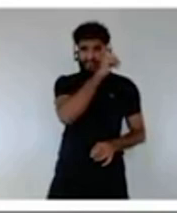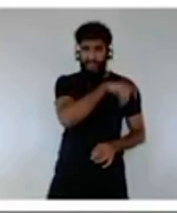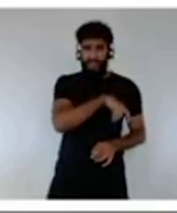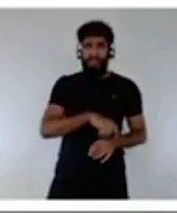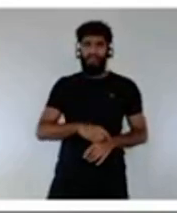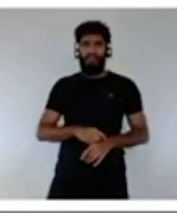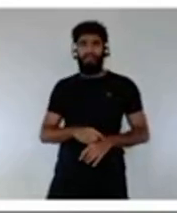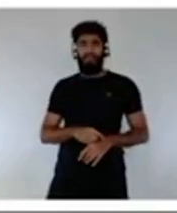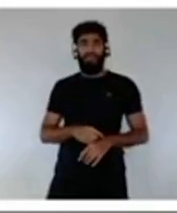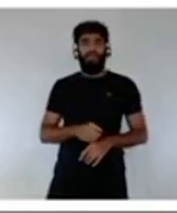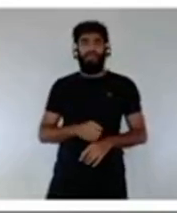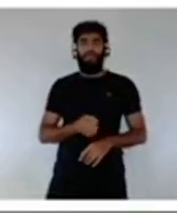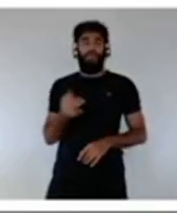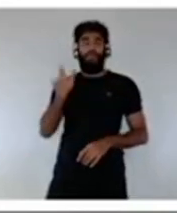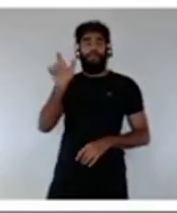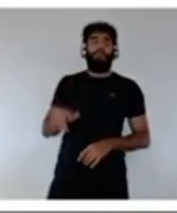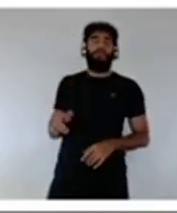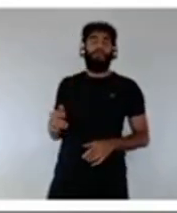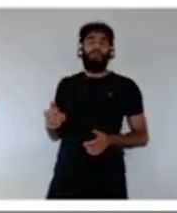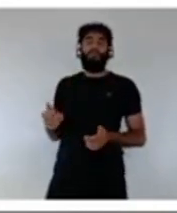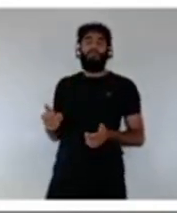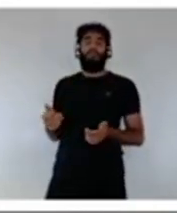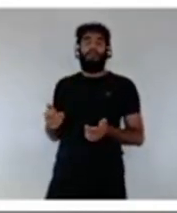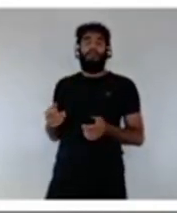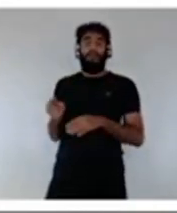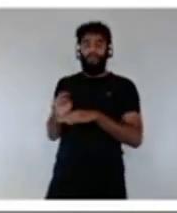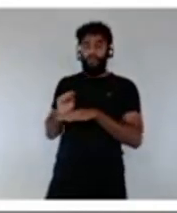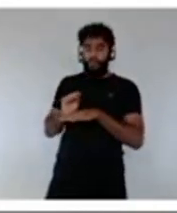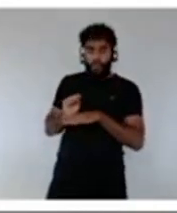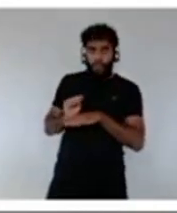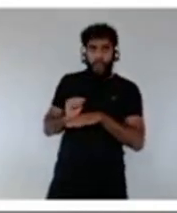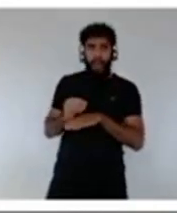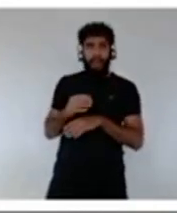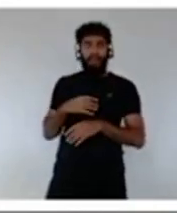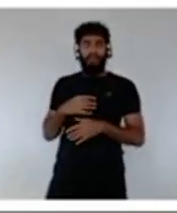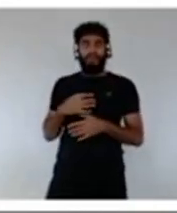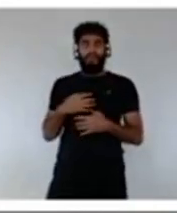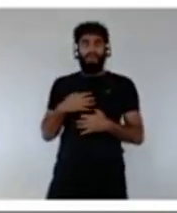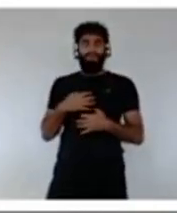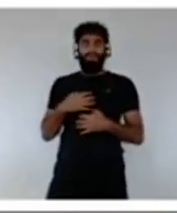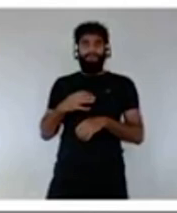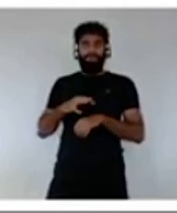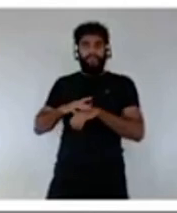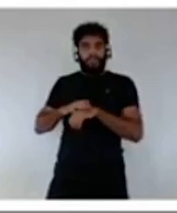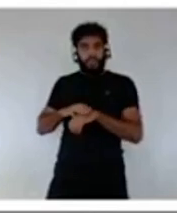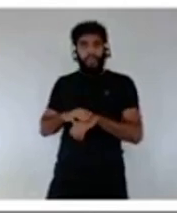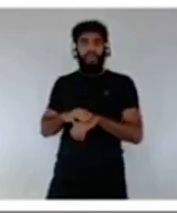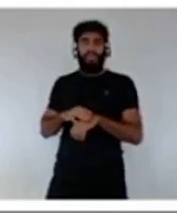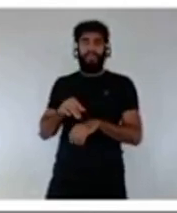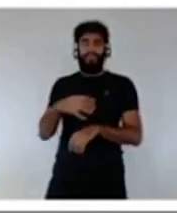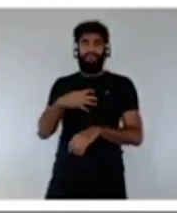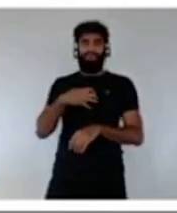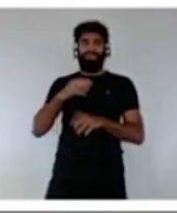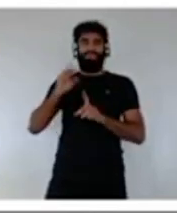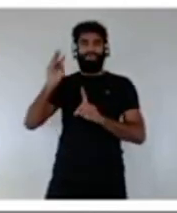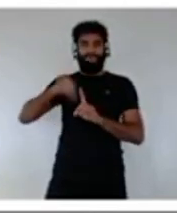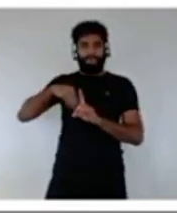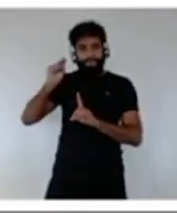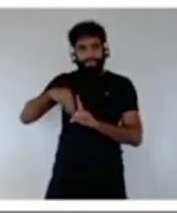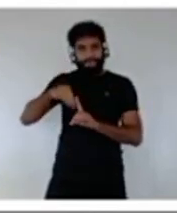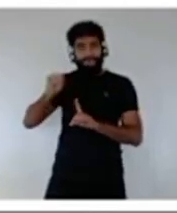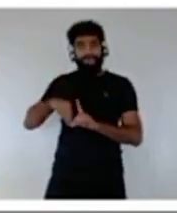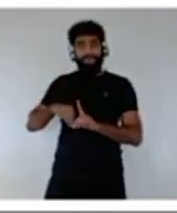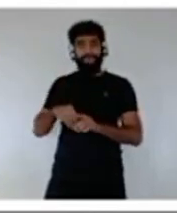estão sofrendo? Quantos cuidadores estão adoecidos também sendo vulneráveis?